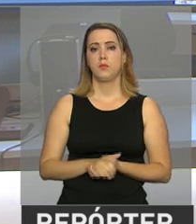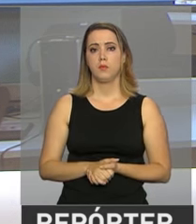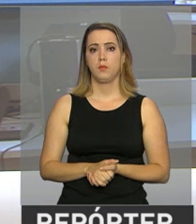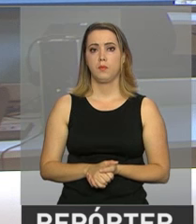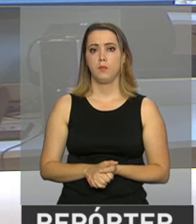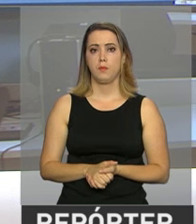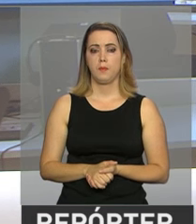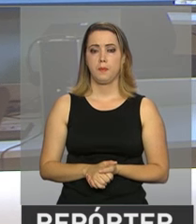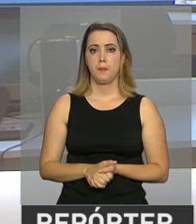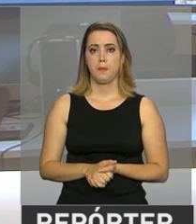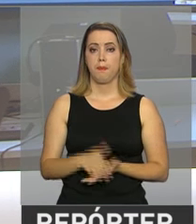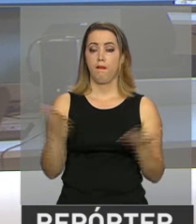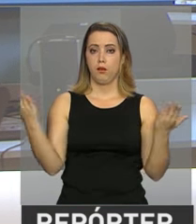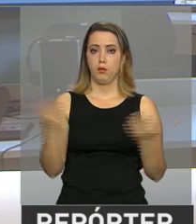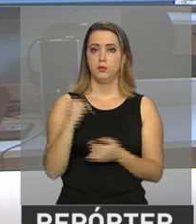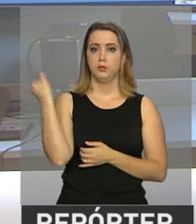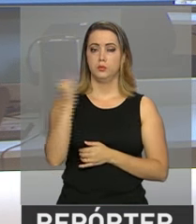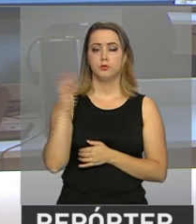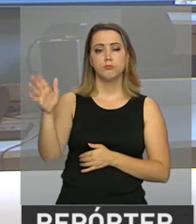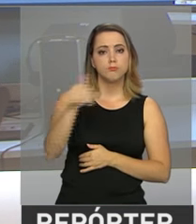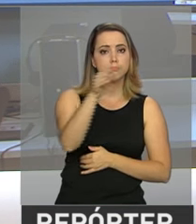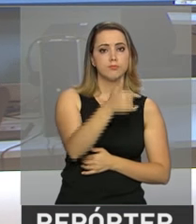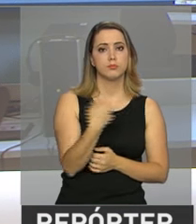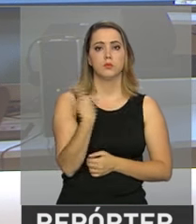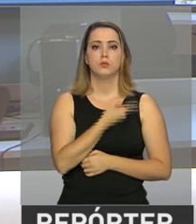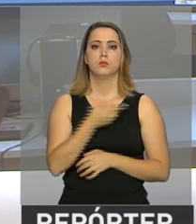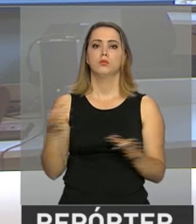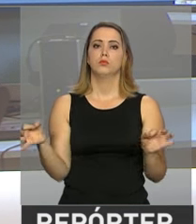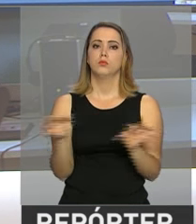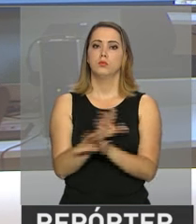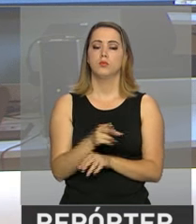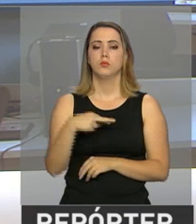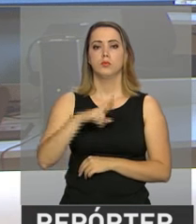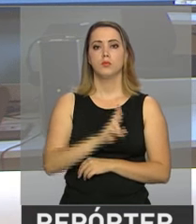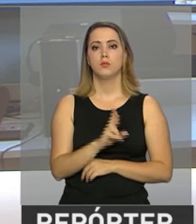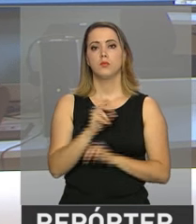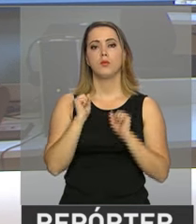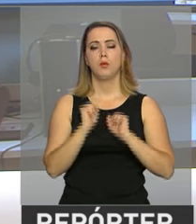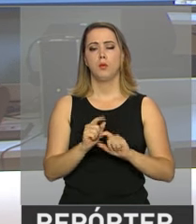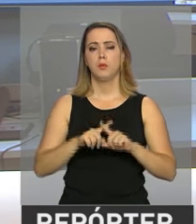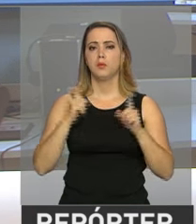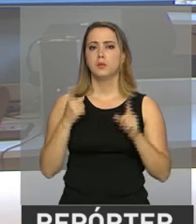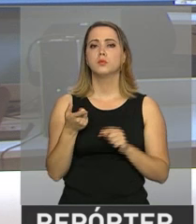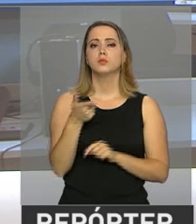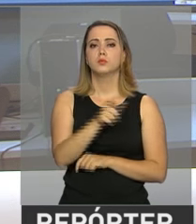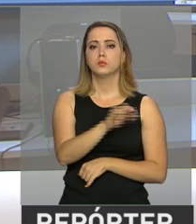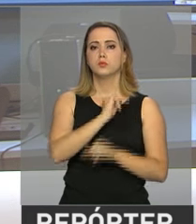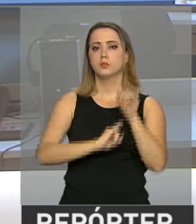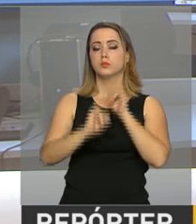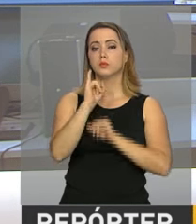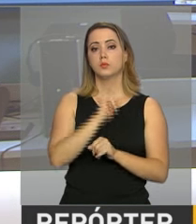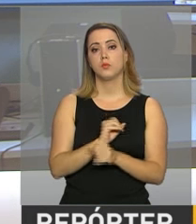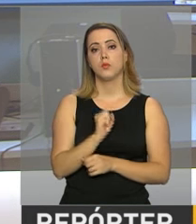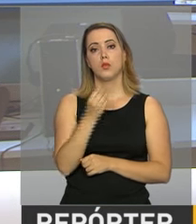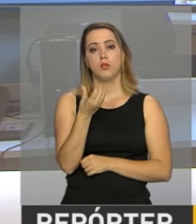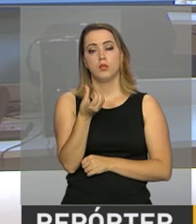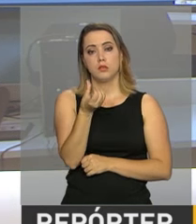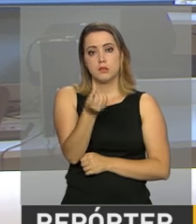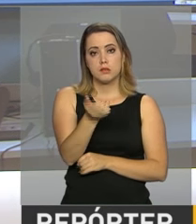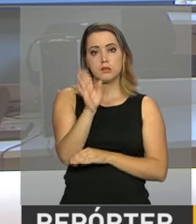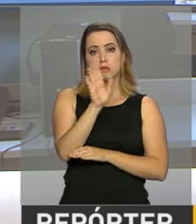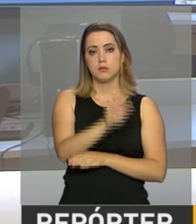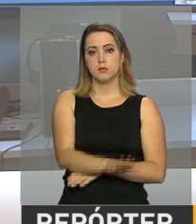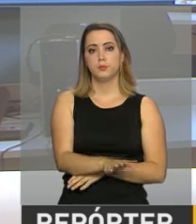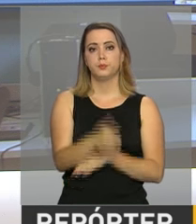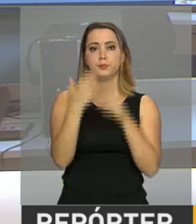este importante chamado, nós terminamos esta edição do Repórter NBR. Mas podemos voltar a qualquer momento com outras informações, ou às